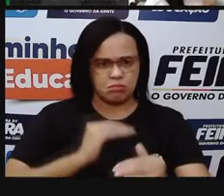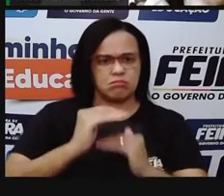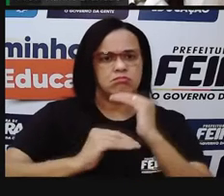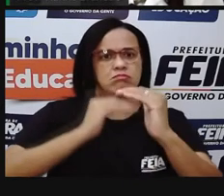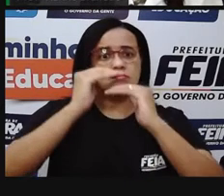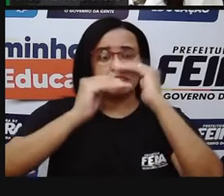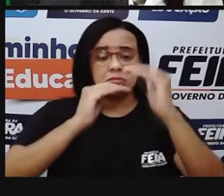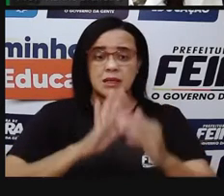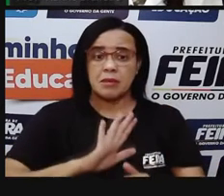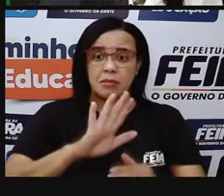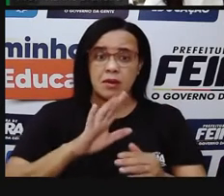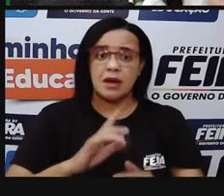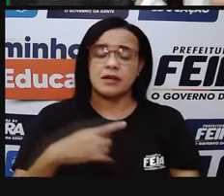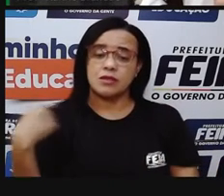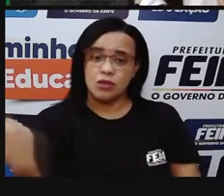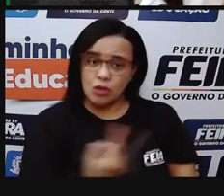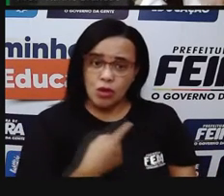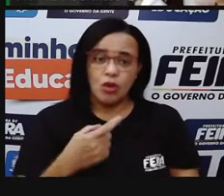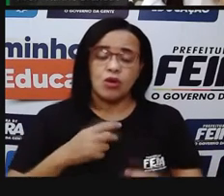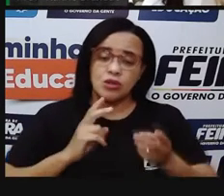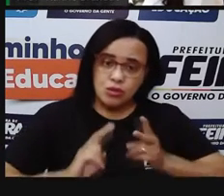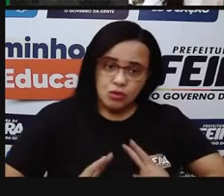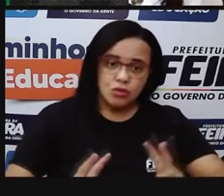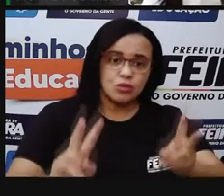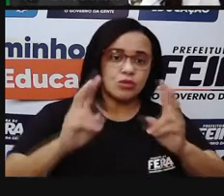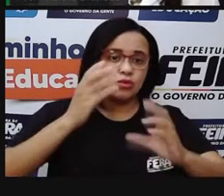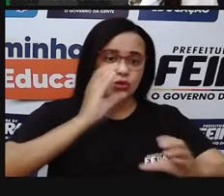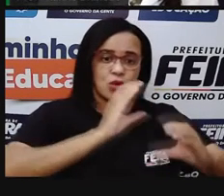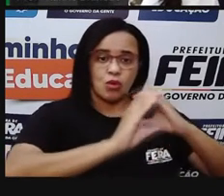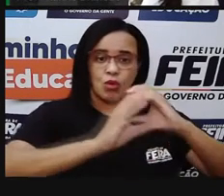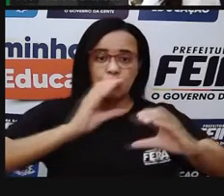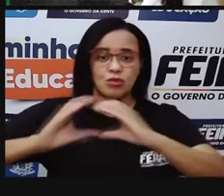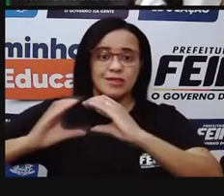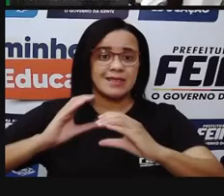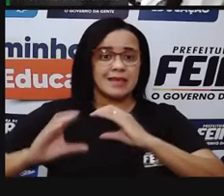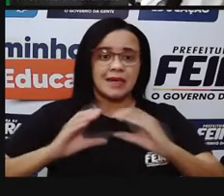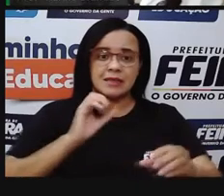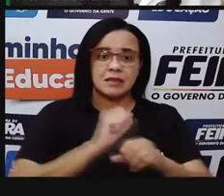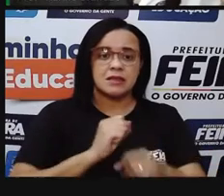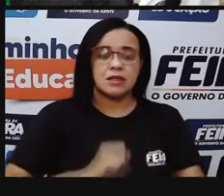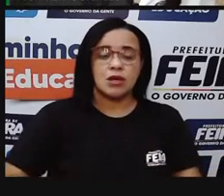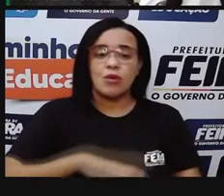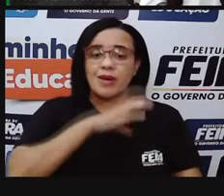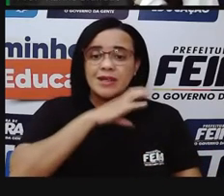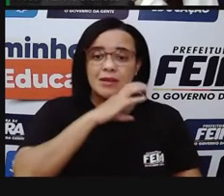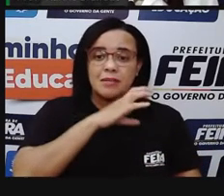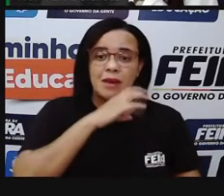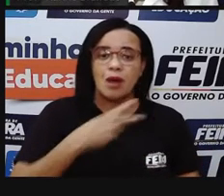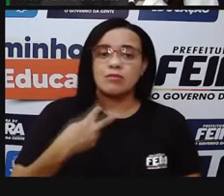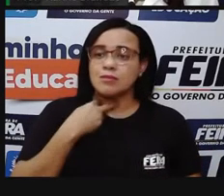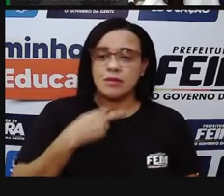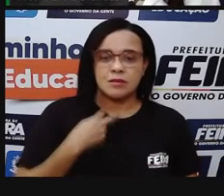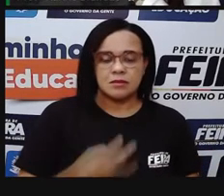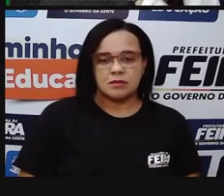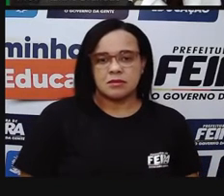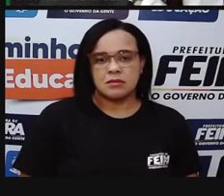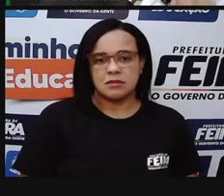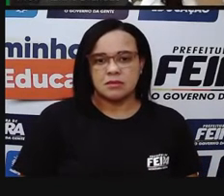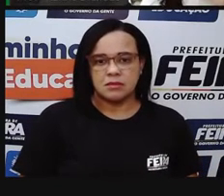se comunicando com os animais, ou seja, continua se comunicando com a natureza como antes? E será